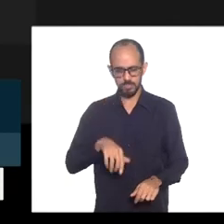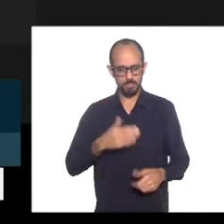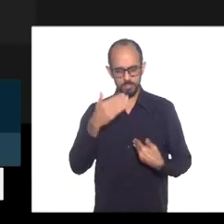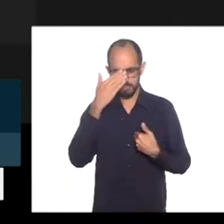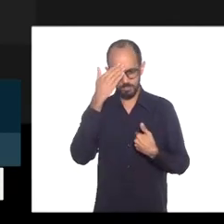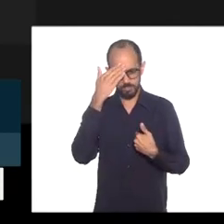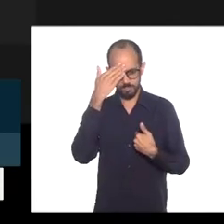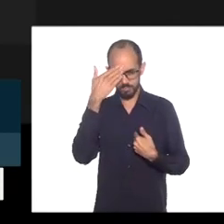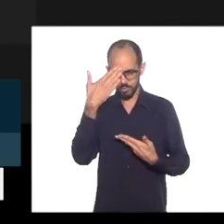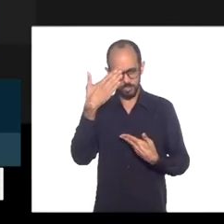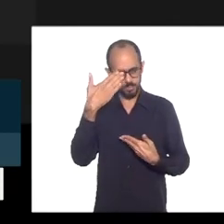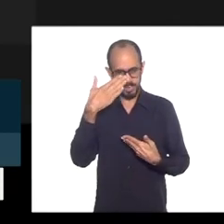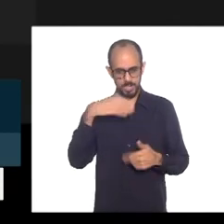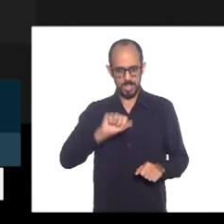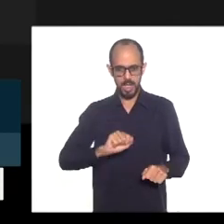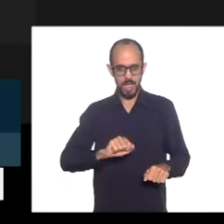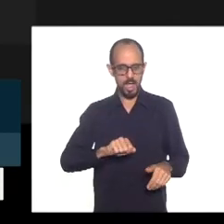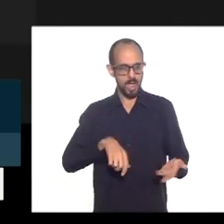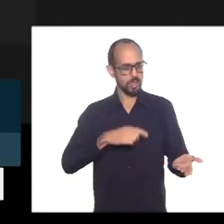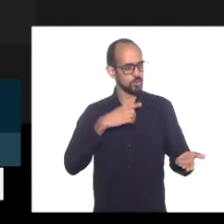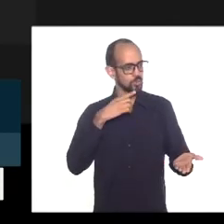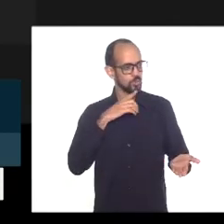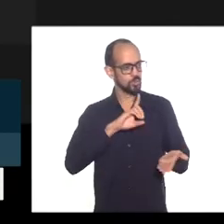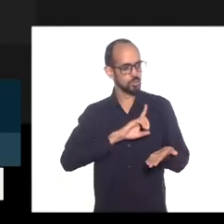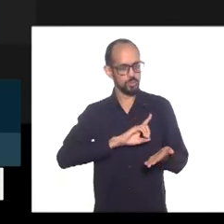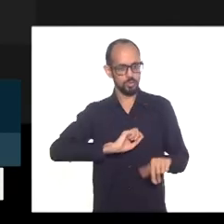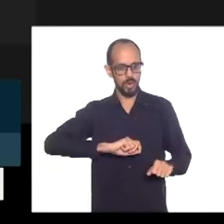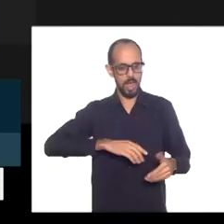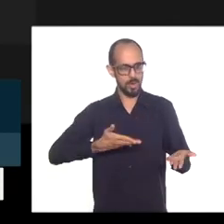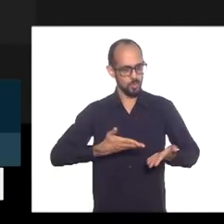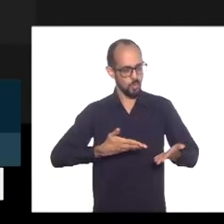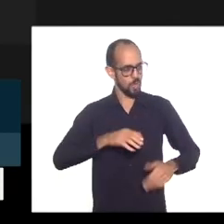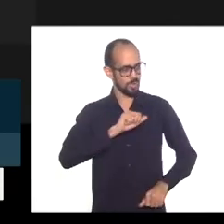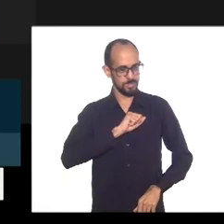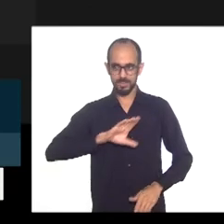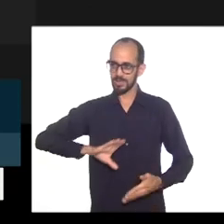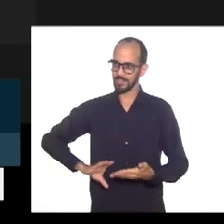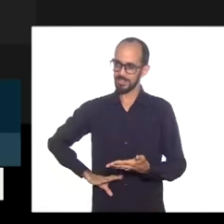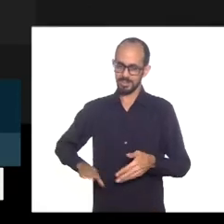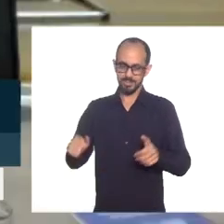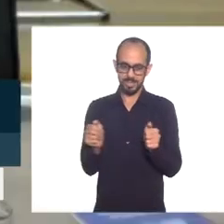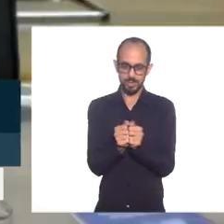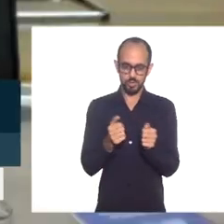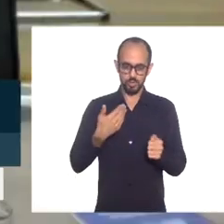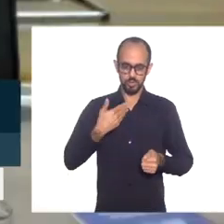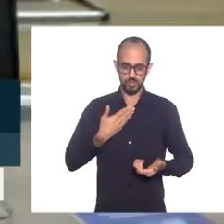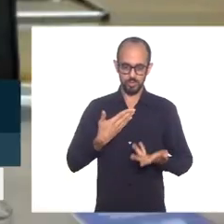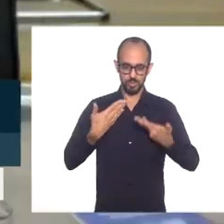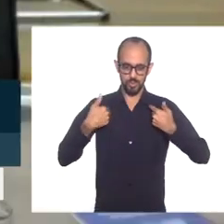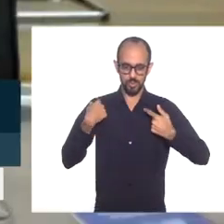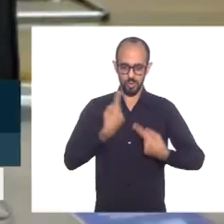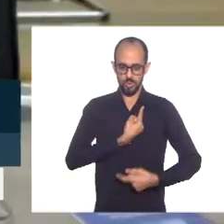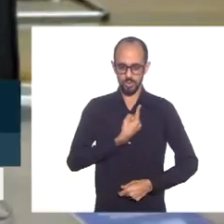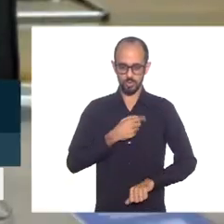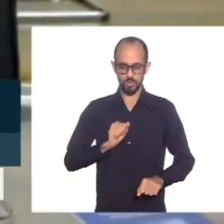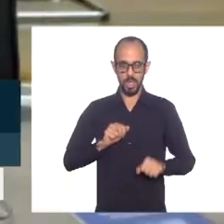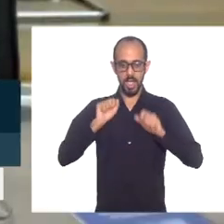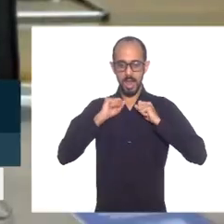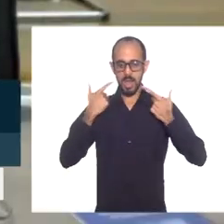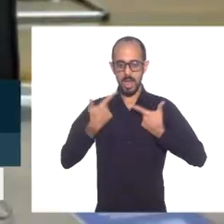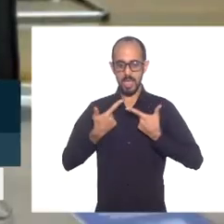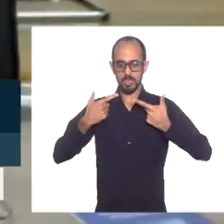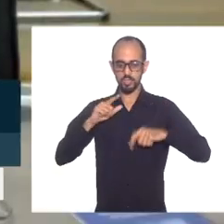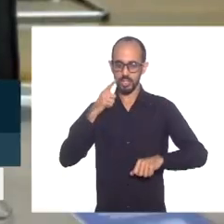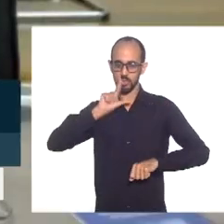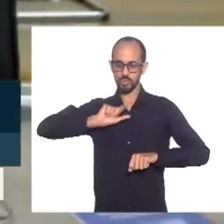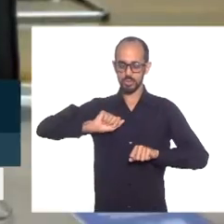da doutora Magda. Está aqui agora o nosso presidente. Ele estava dizendo que a LERJ está conseguindo liderar uma discussão sobre